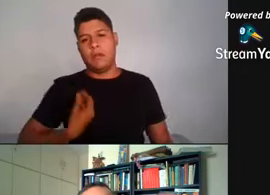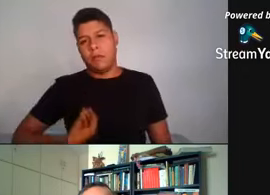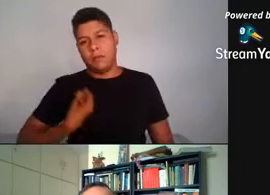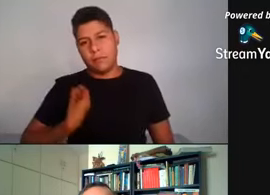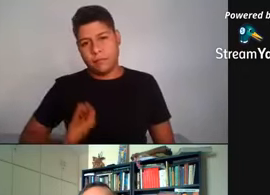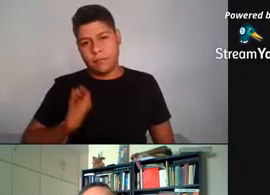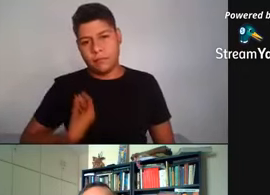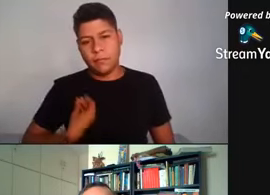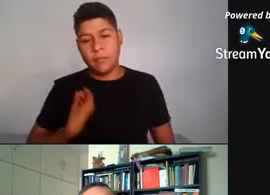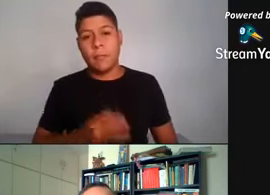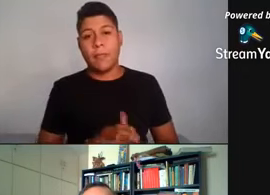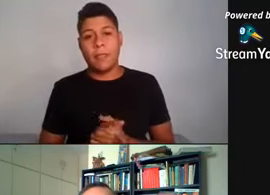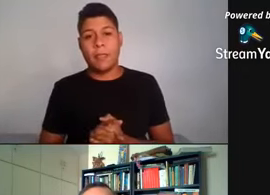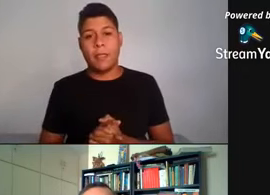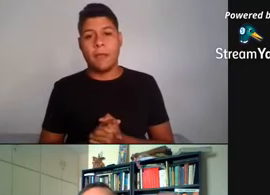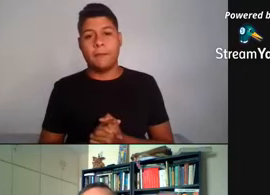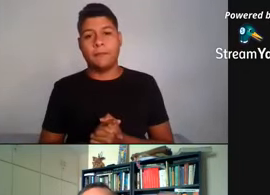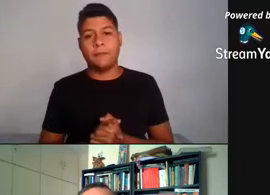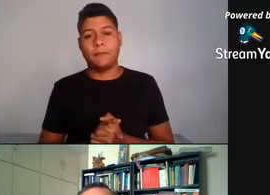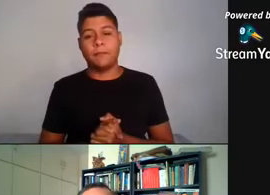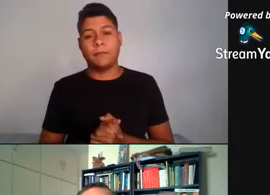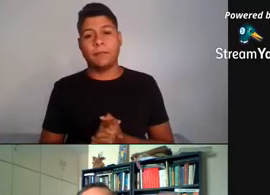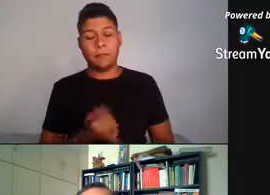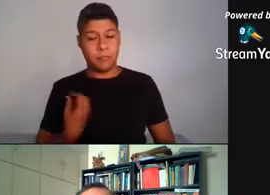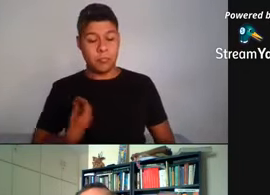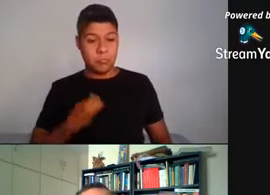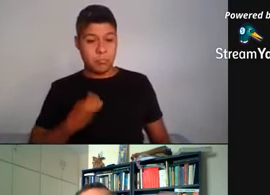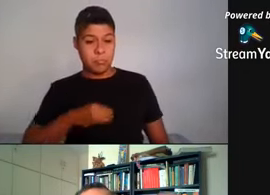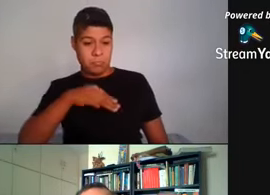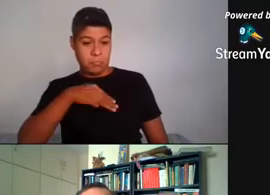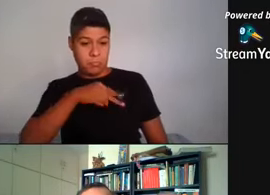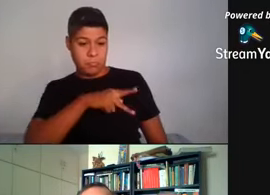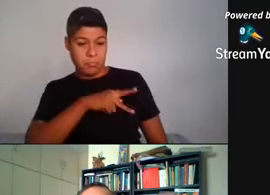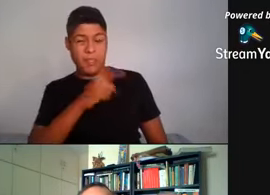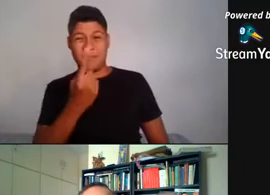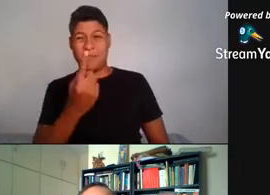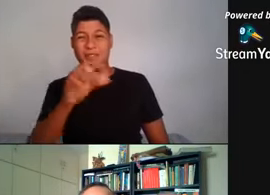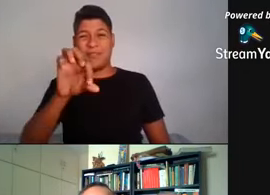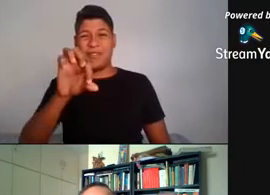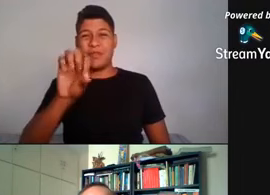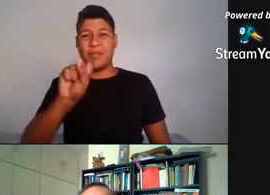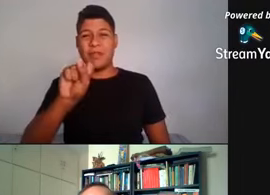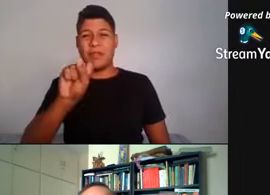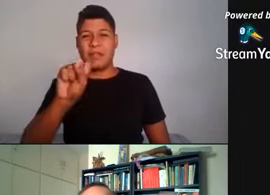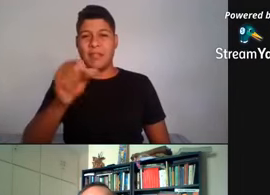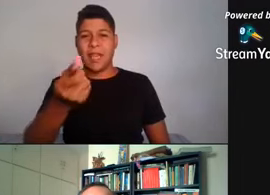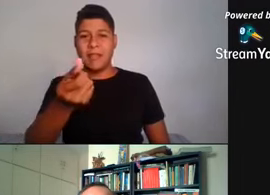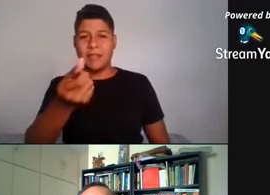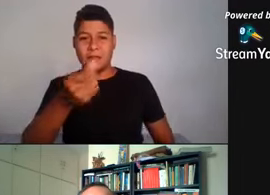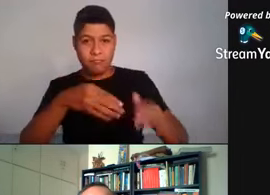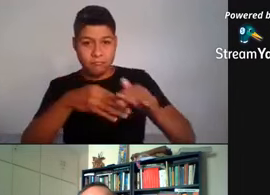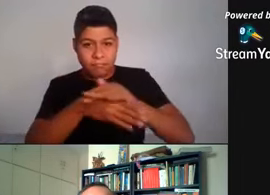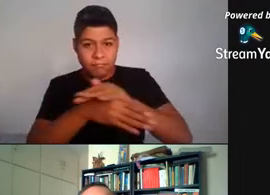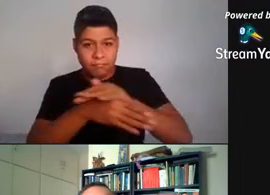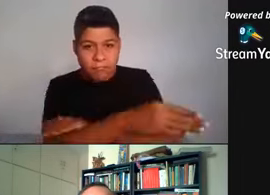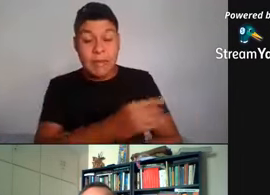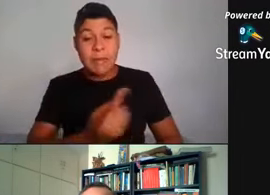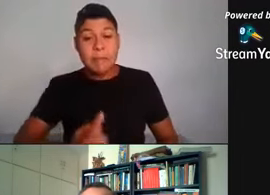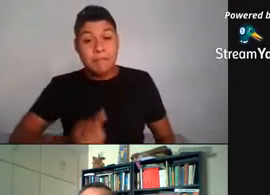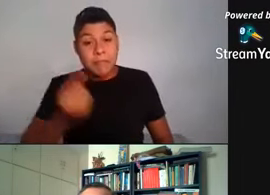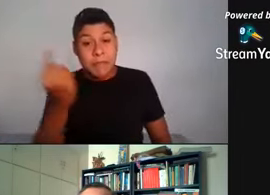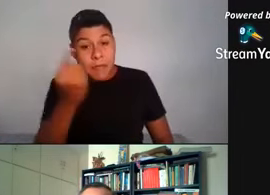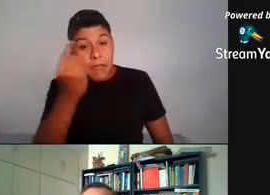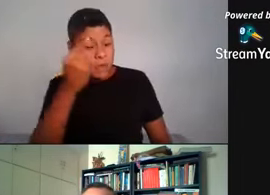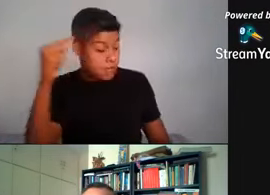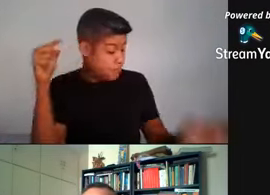mas entrei no Ministério Público em 86, E a minha primeira provocação para atuar